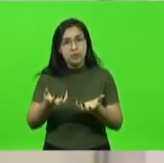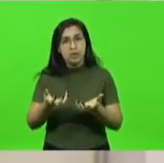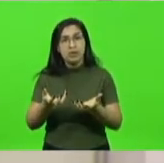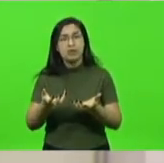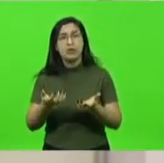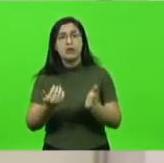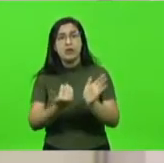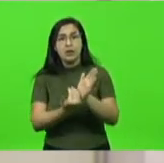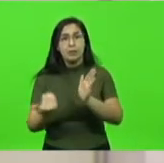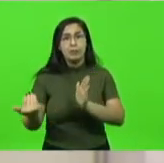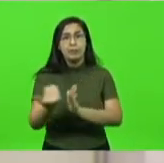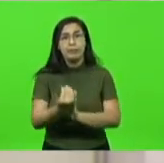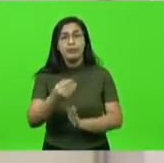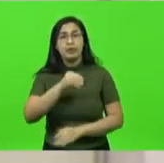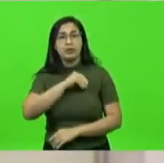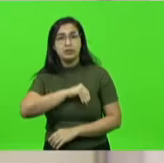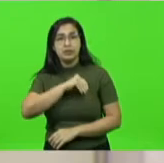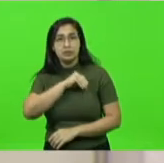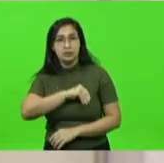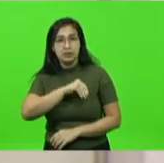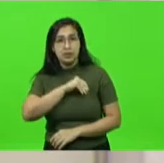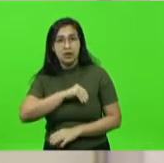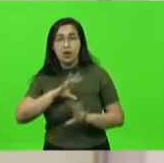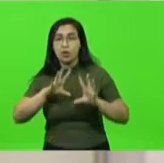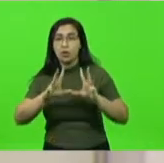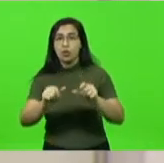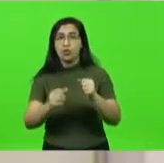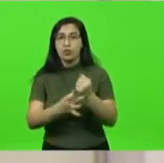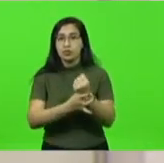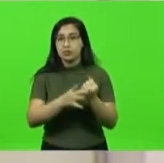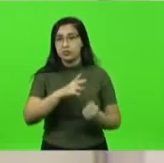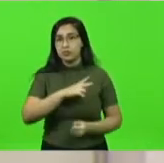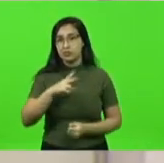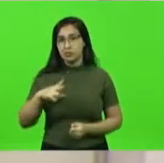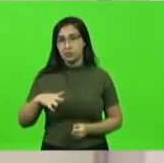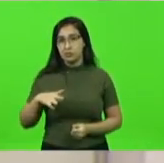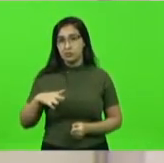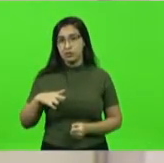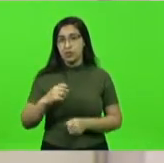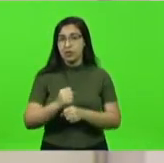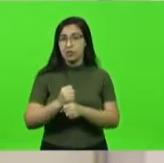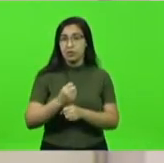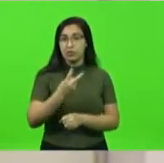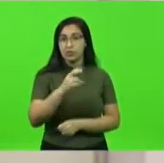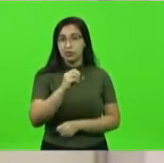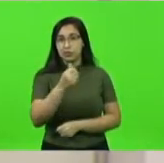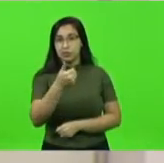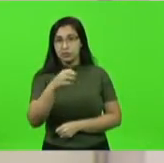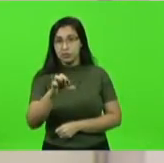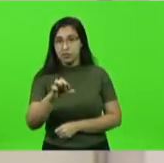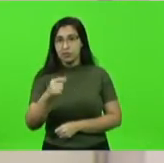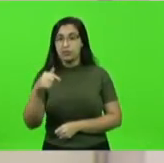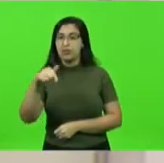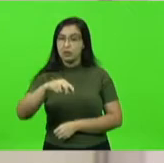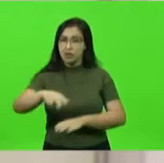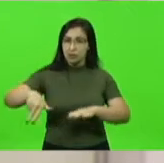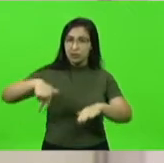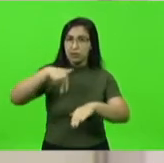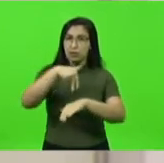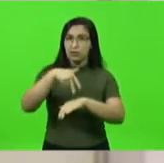de toda a segurança pública, lá em meados de 2019. Subi nessa tribuna e